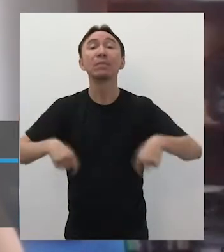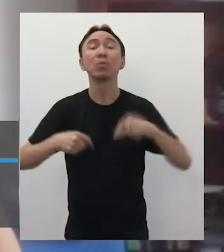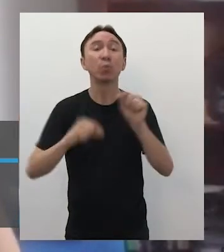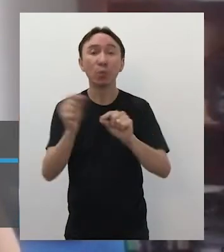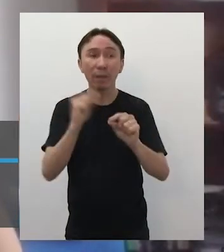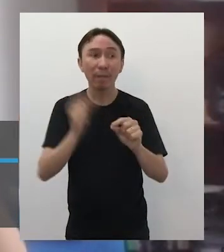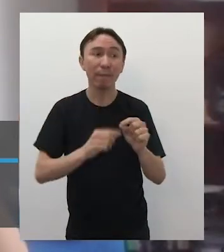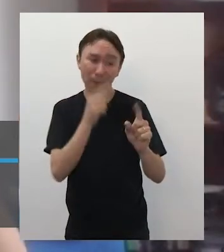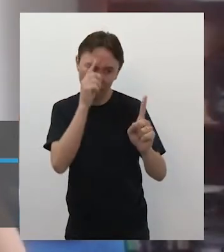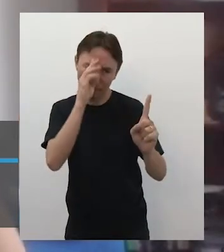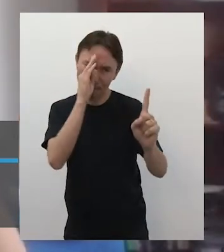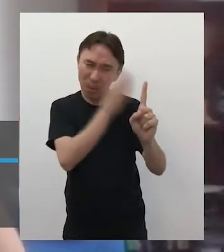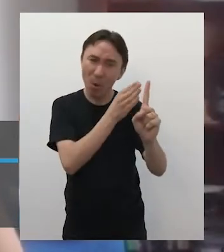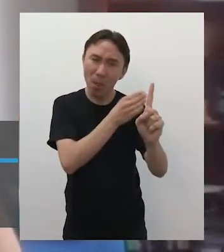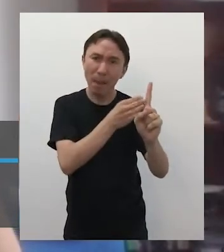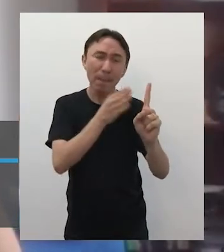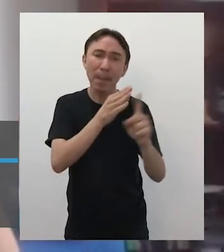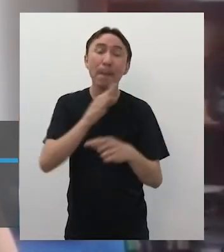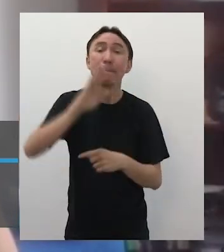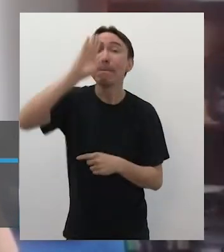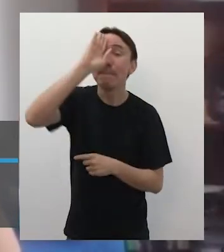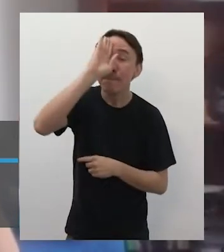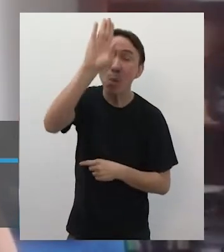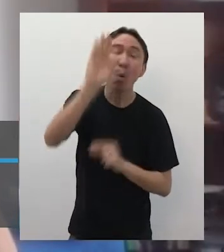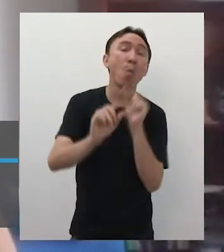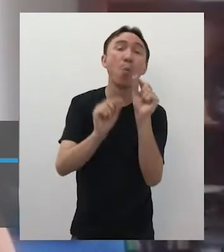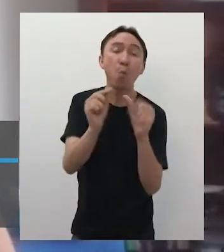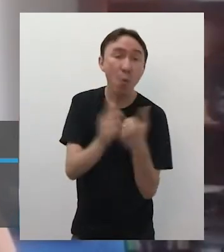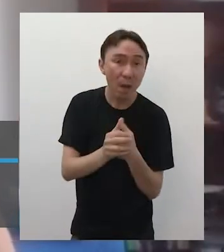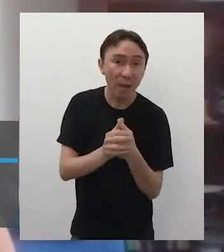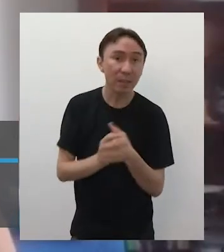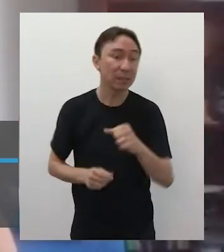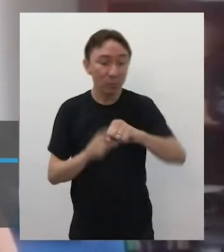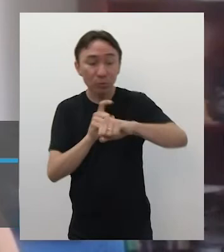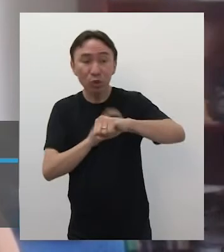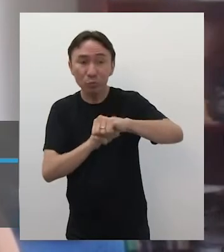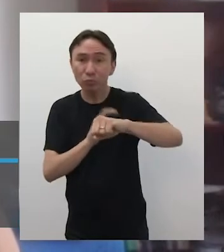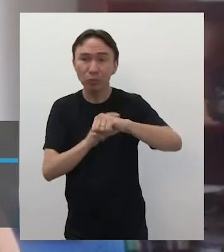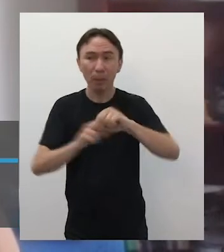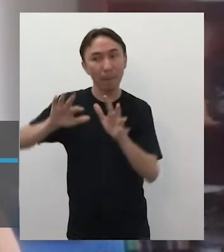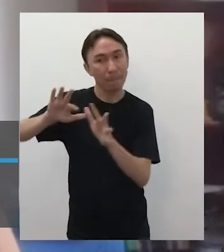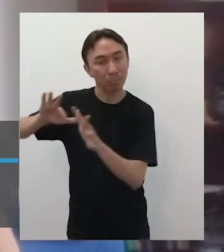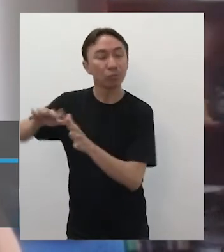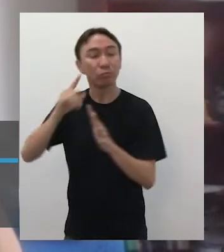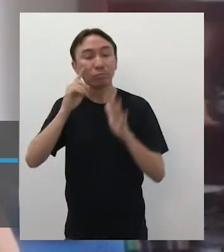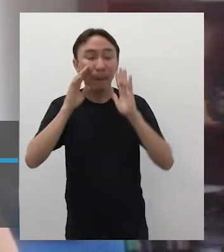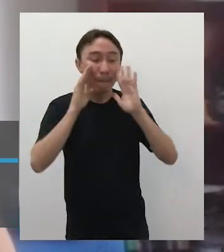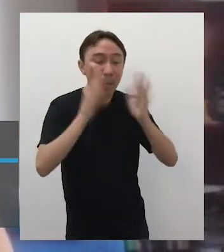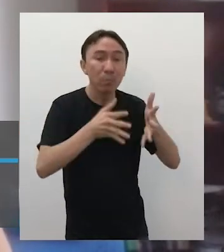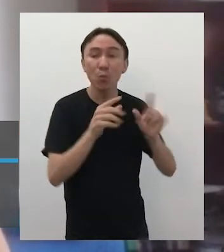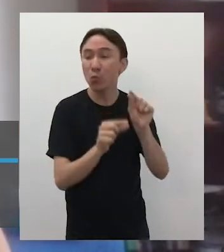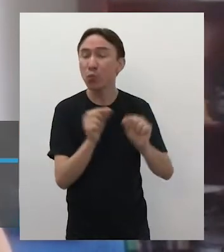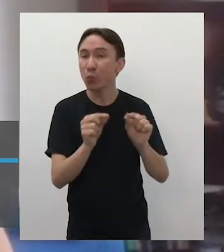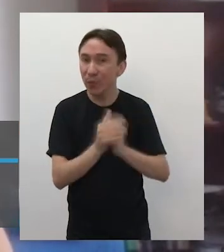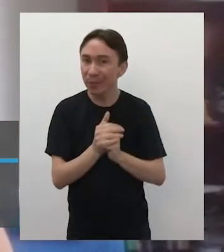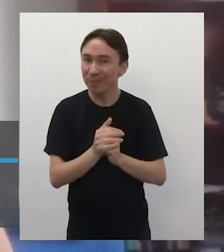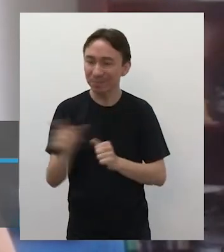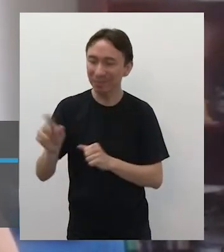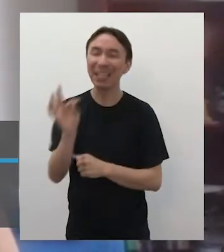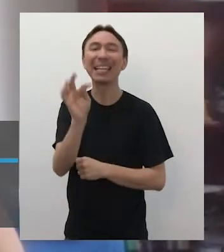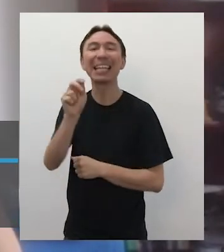para fazer, assim, isso é uma certeza. Tarefas para a gente fazer, elas vão continuar surgindo e vão cada